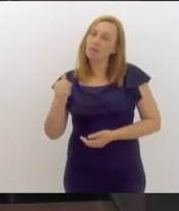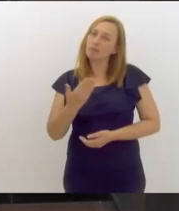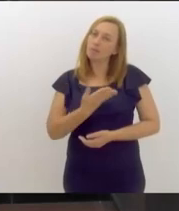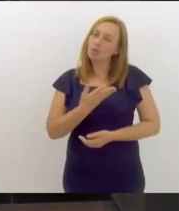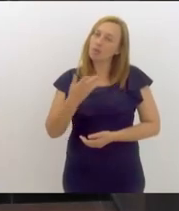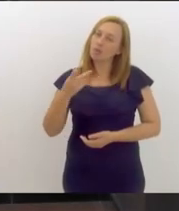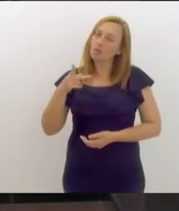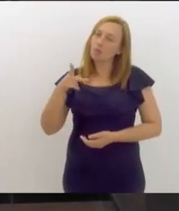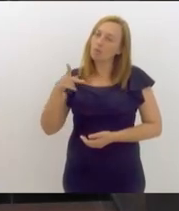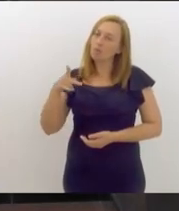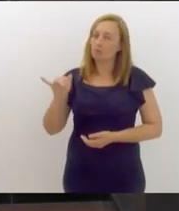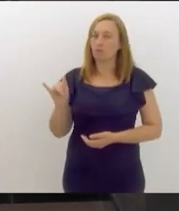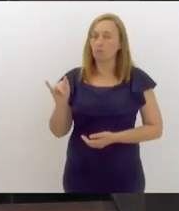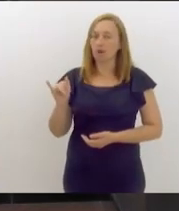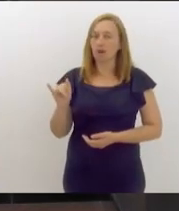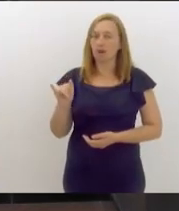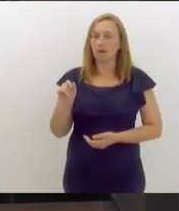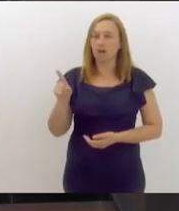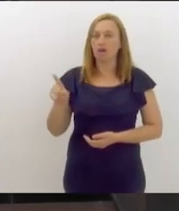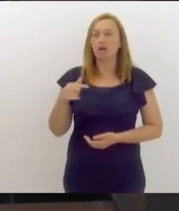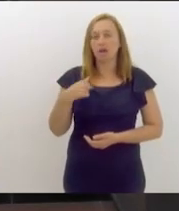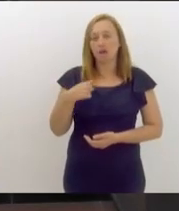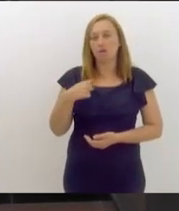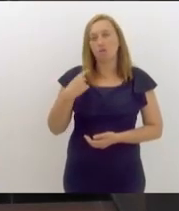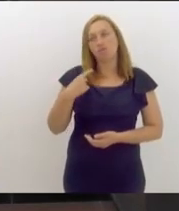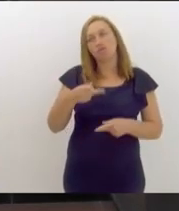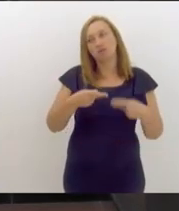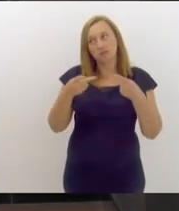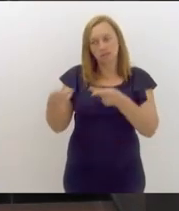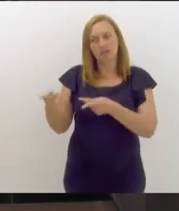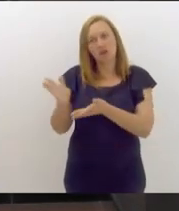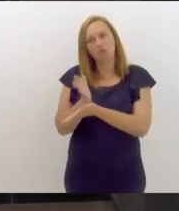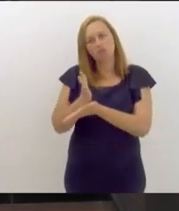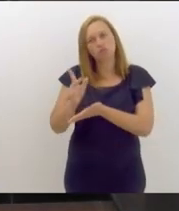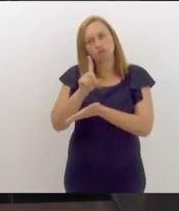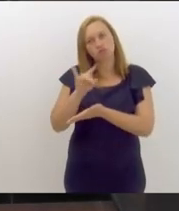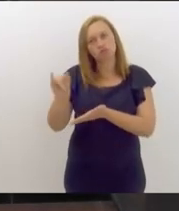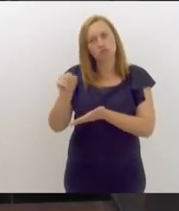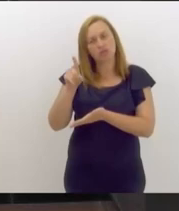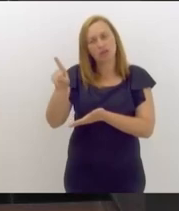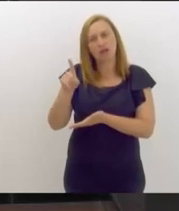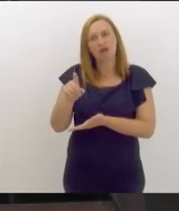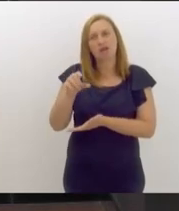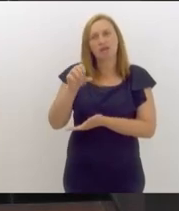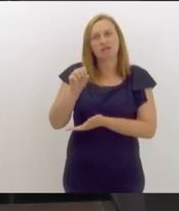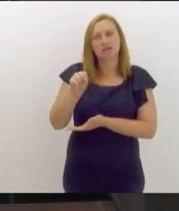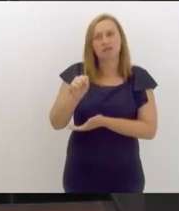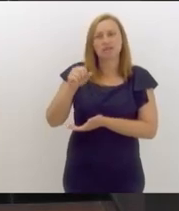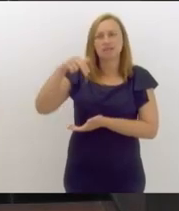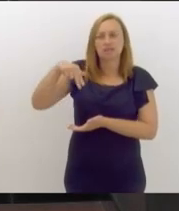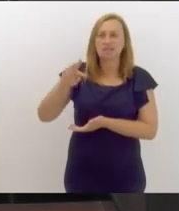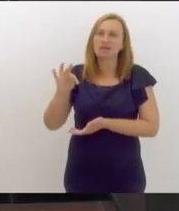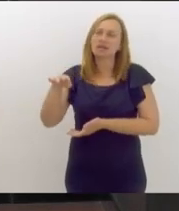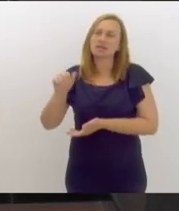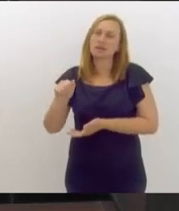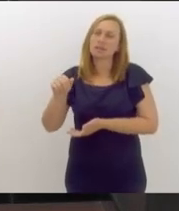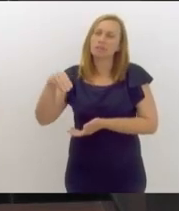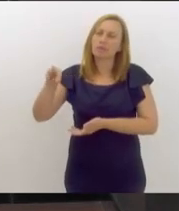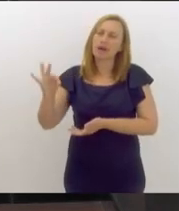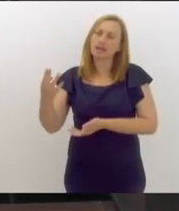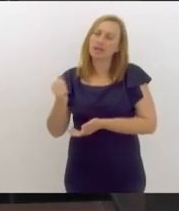e há pouco tempo eu estive na UPP também ali da Santa Marta e eu tava conversando até com o